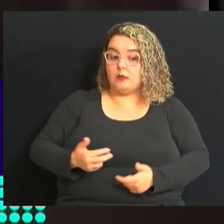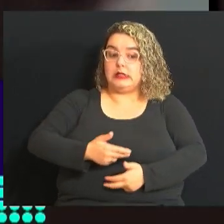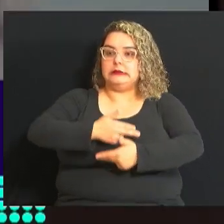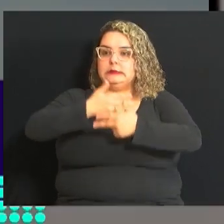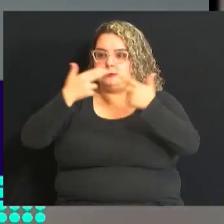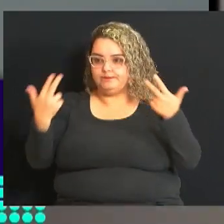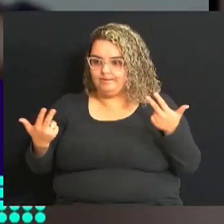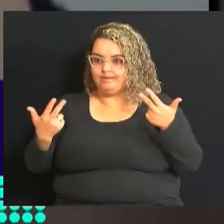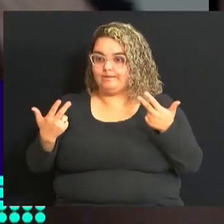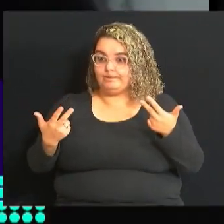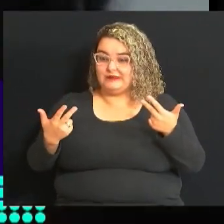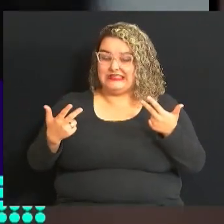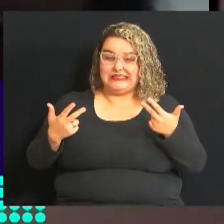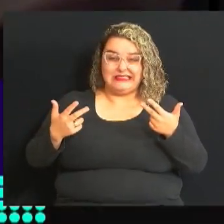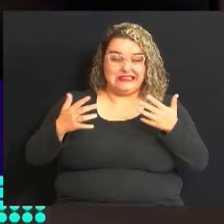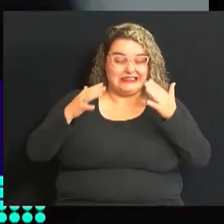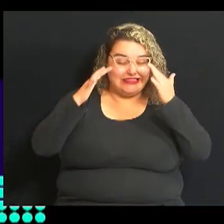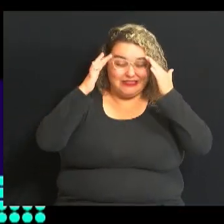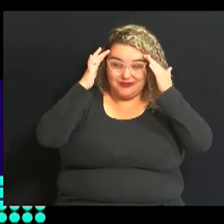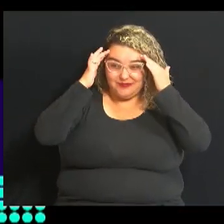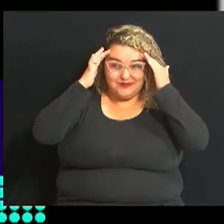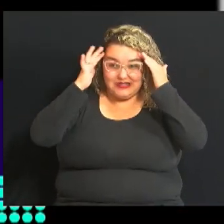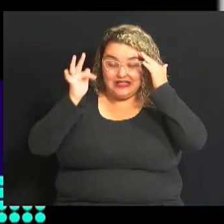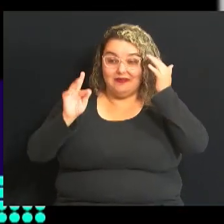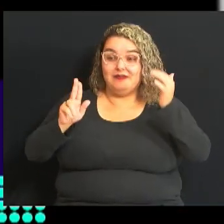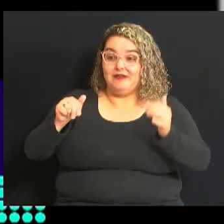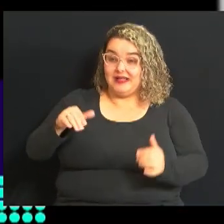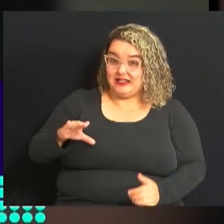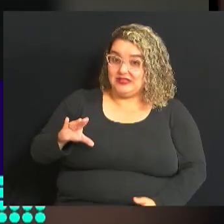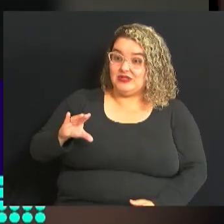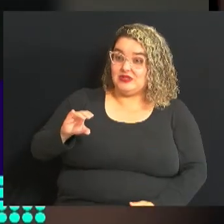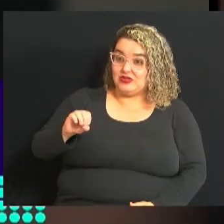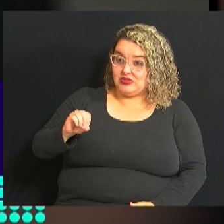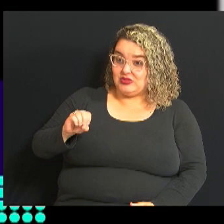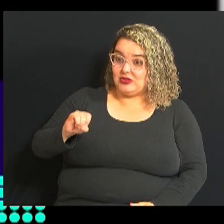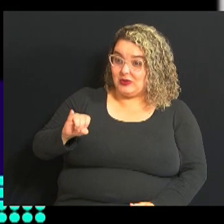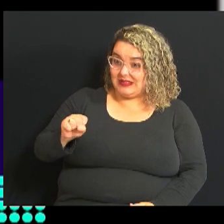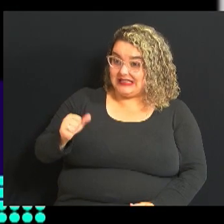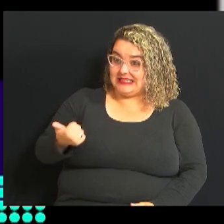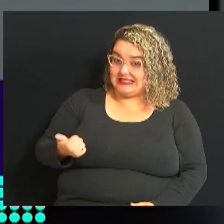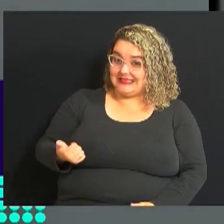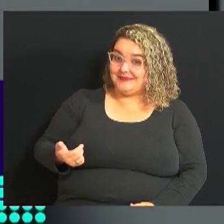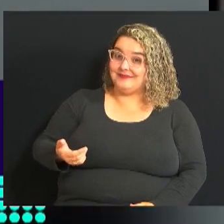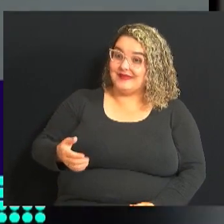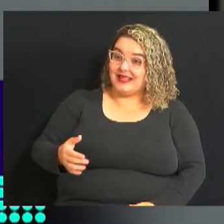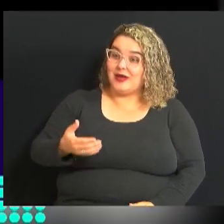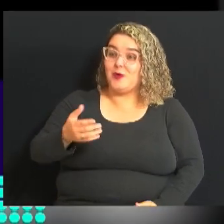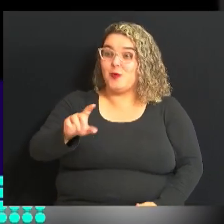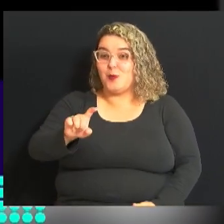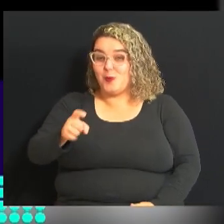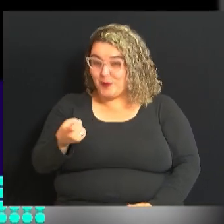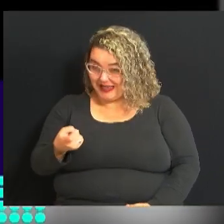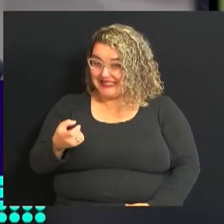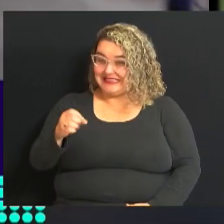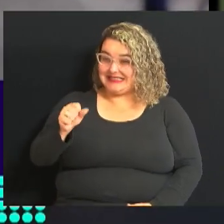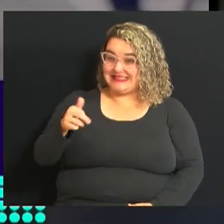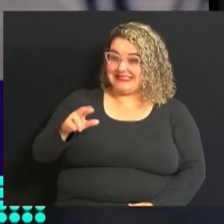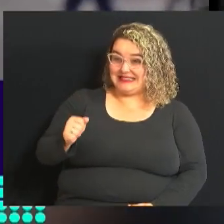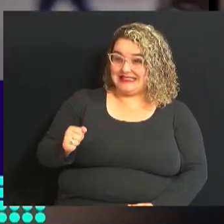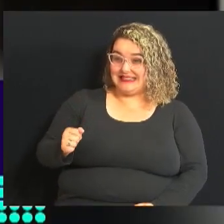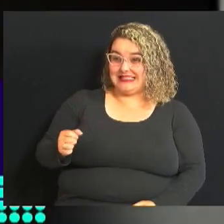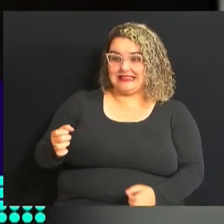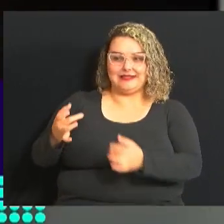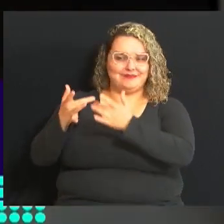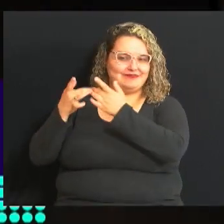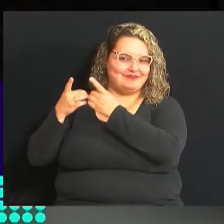contornos de pesadelo, porque François também é o antigo companheiro de Sara, que o deixou para ficar com Jean. Embora